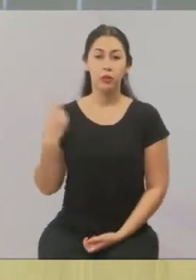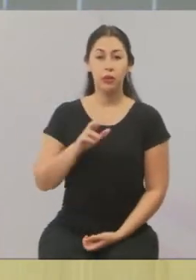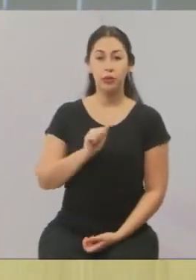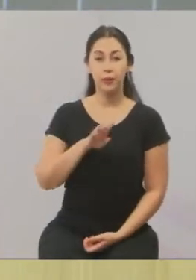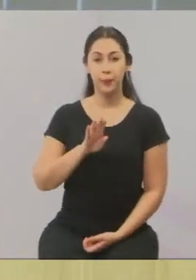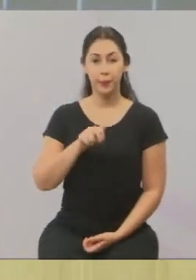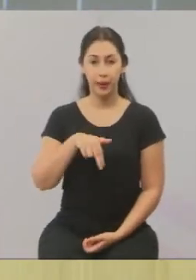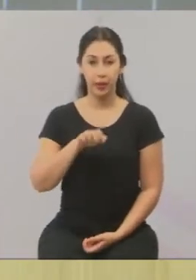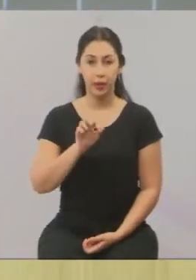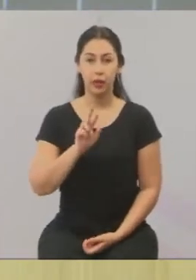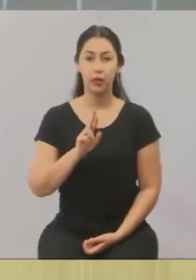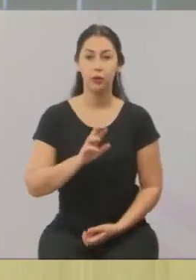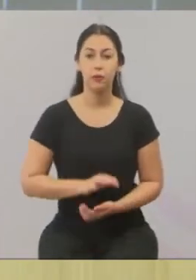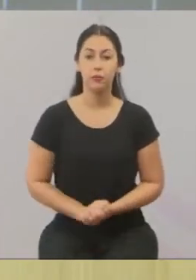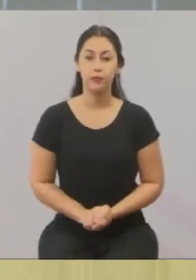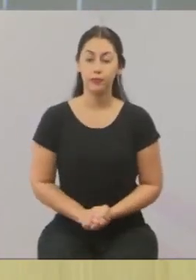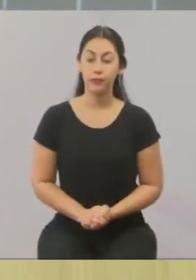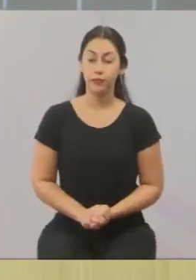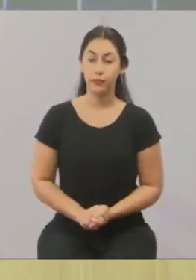Madureira.